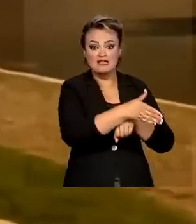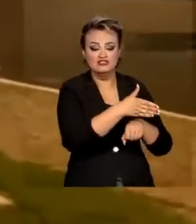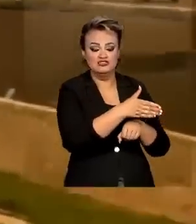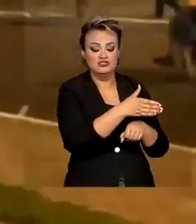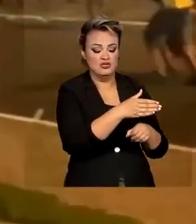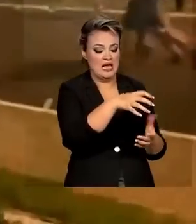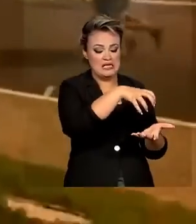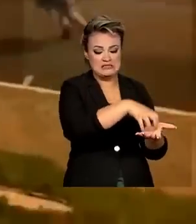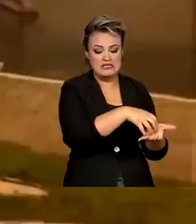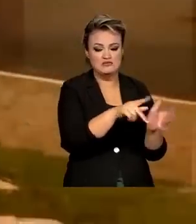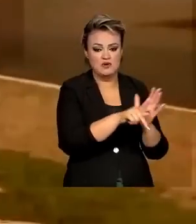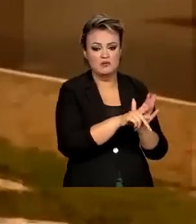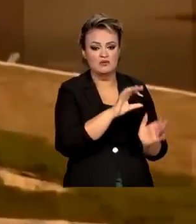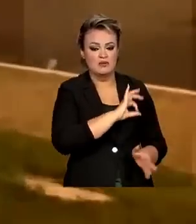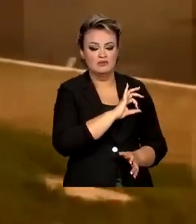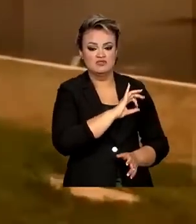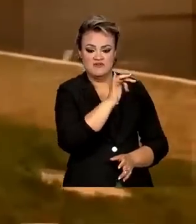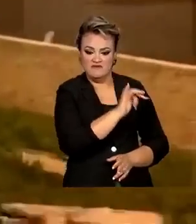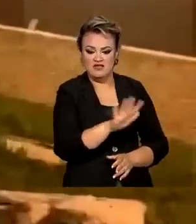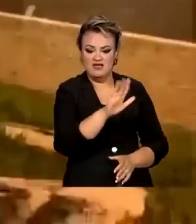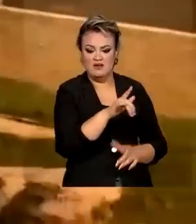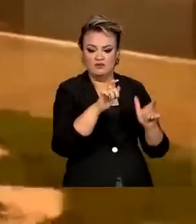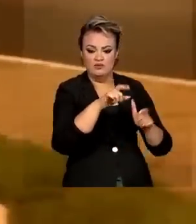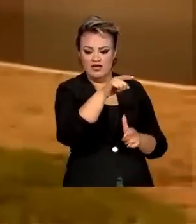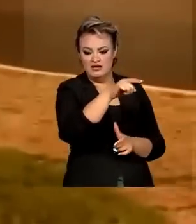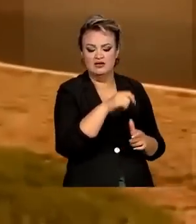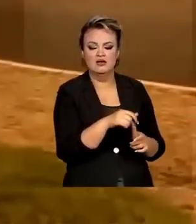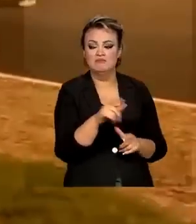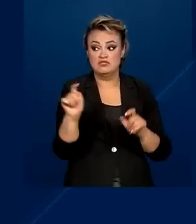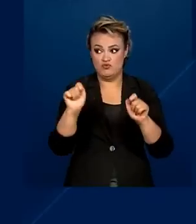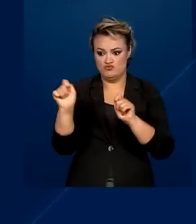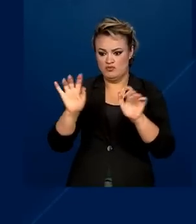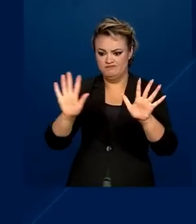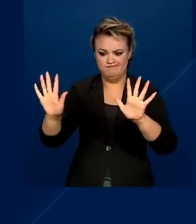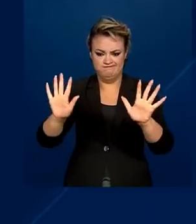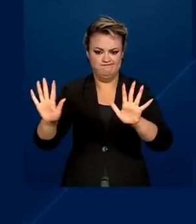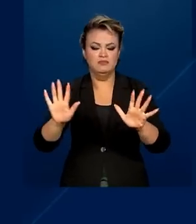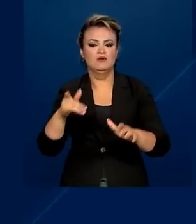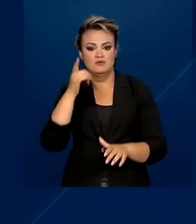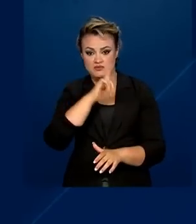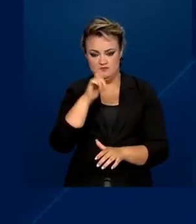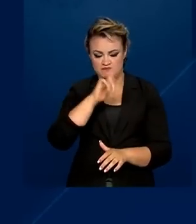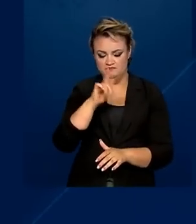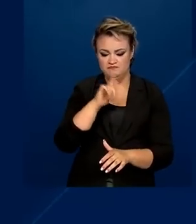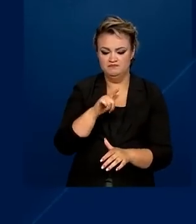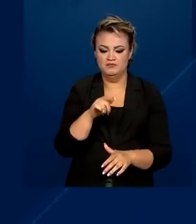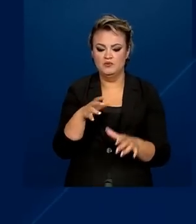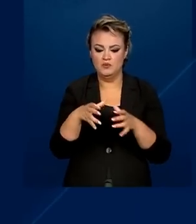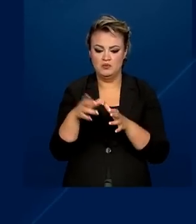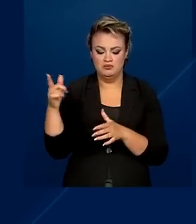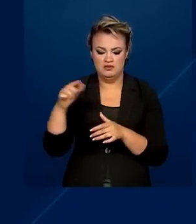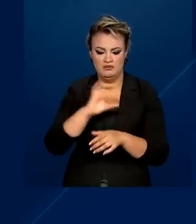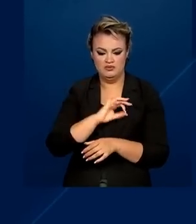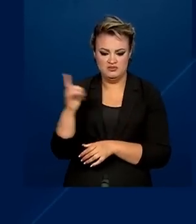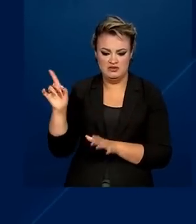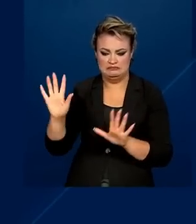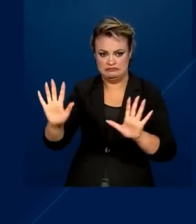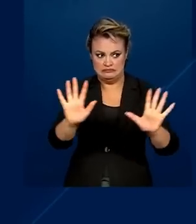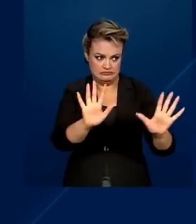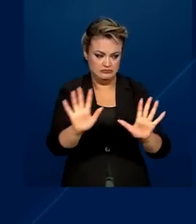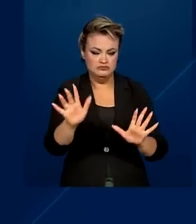bolsonaristas extremistas tentaram invadir o prédio da Polícia Federal em protesto contra a prisão de um indígena que participava de Atos